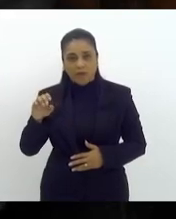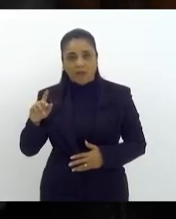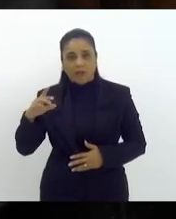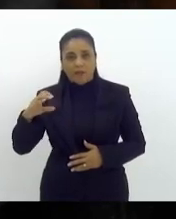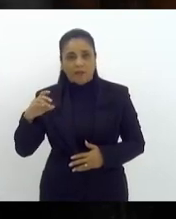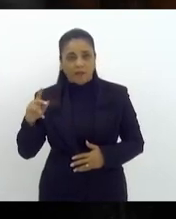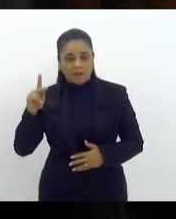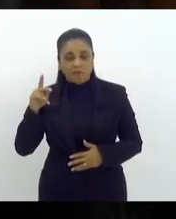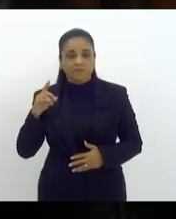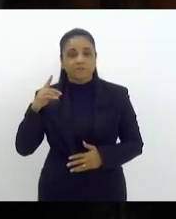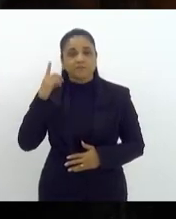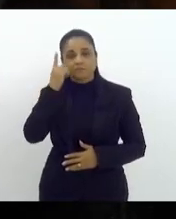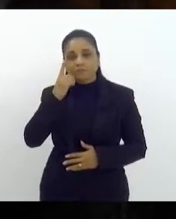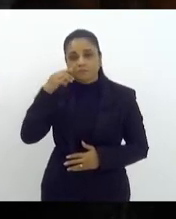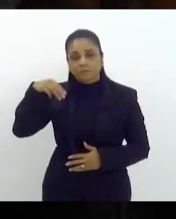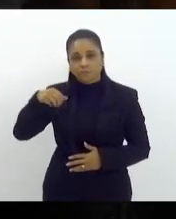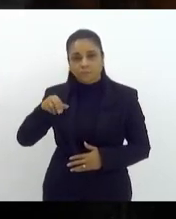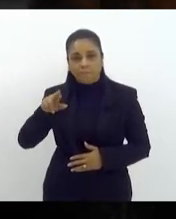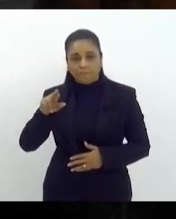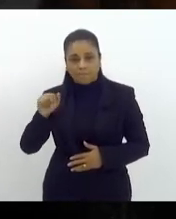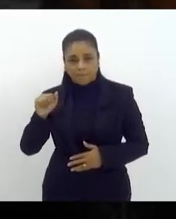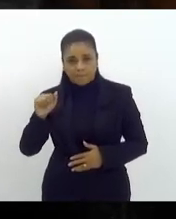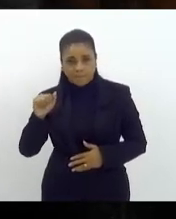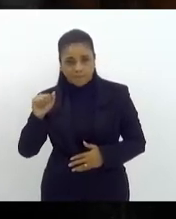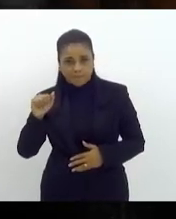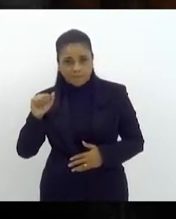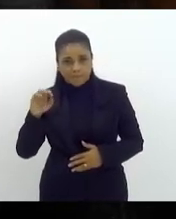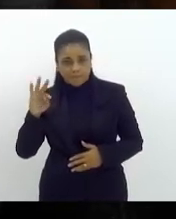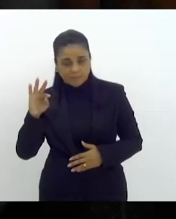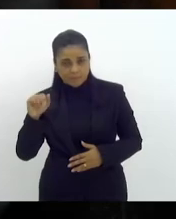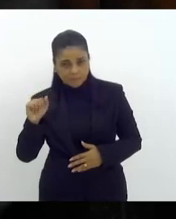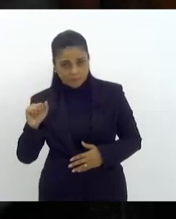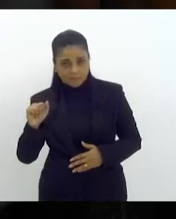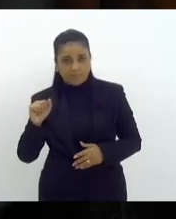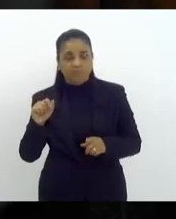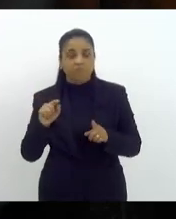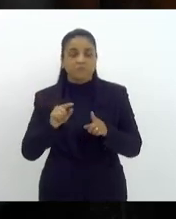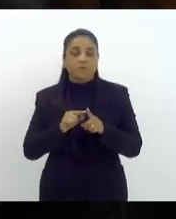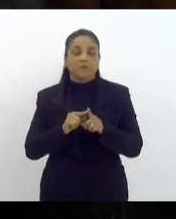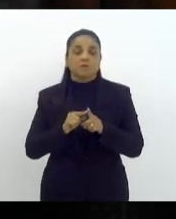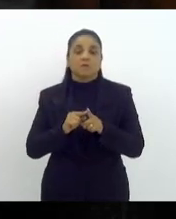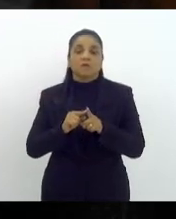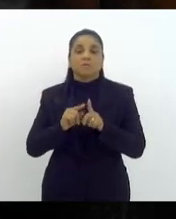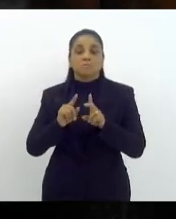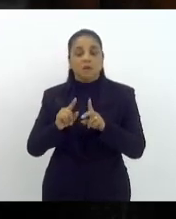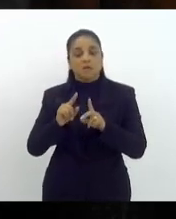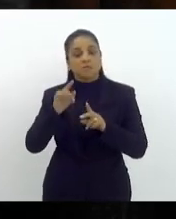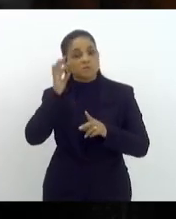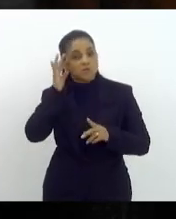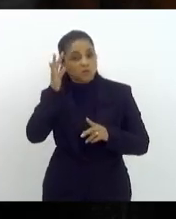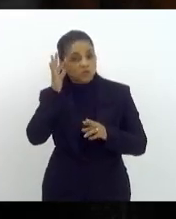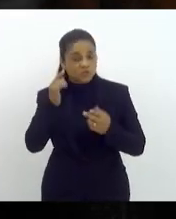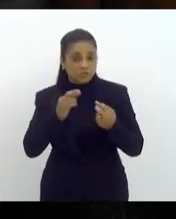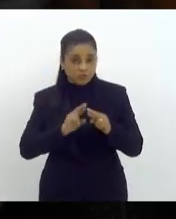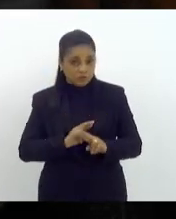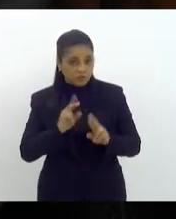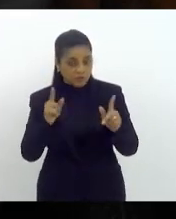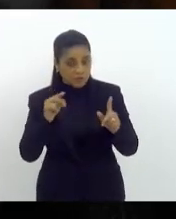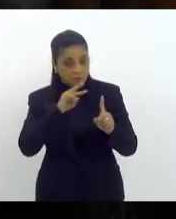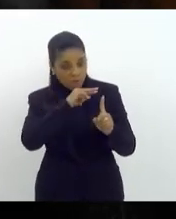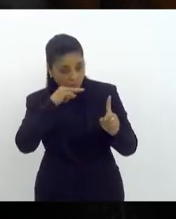Rocha de matizes ideológicas diferentes mas sobre esse ponto de vista